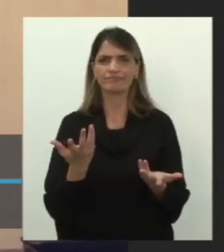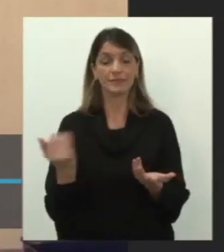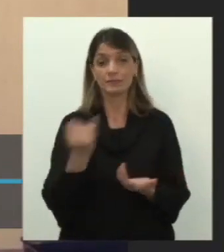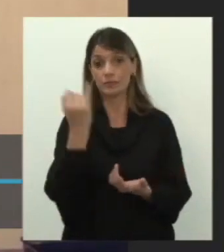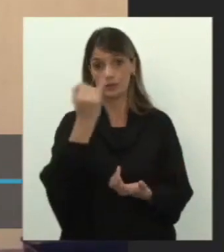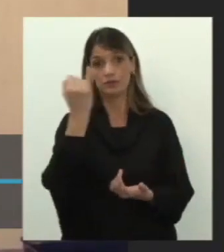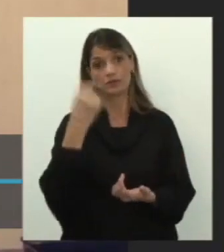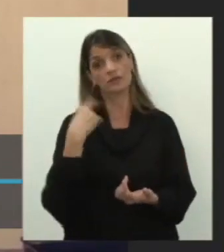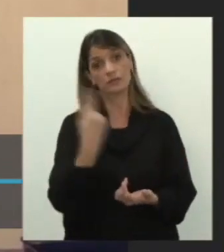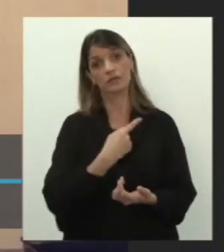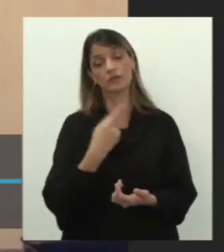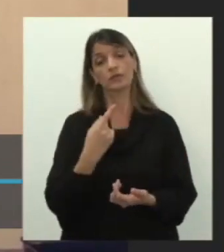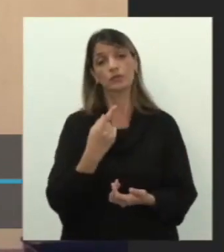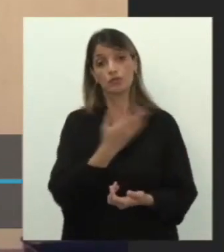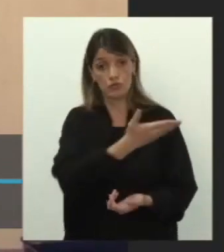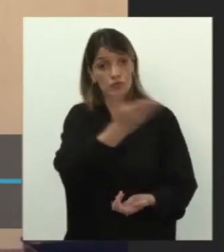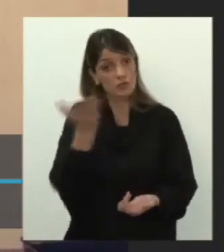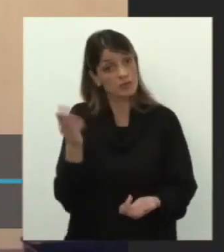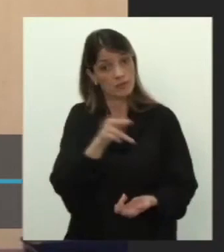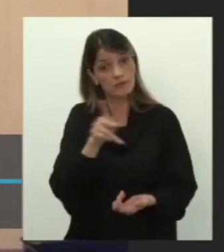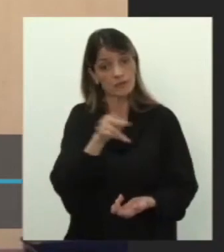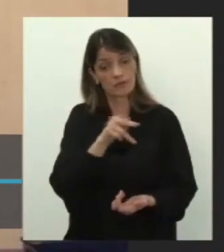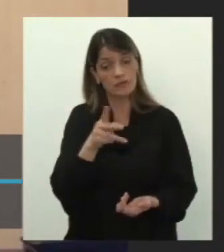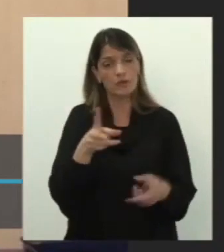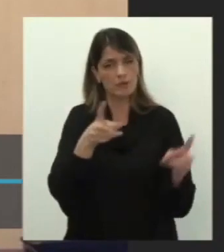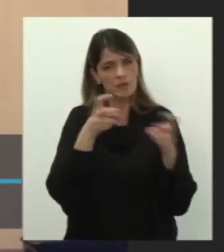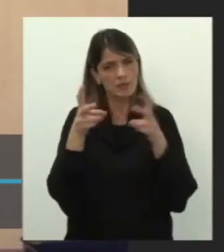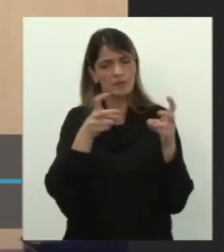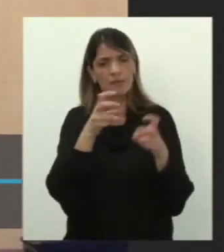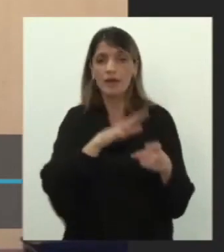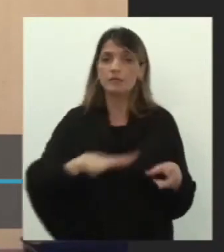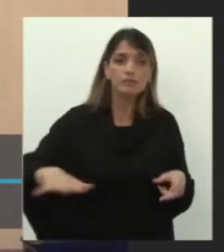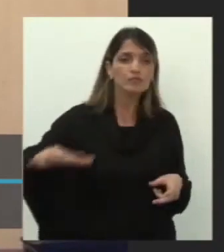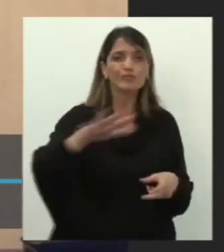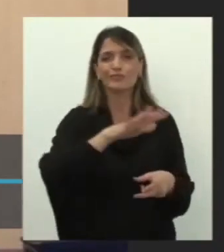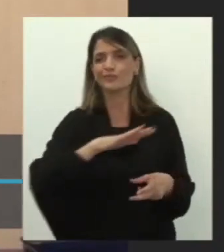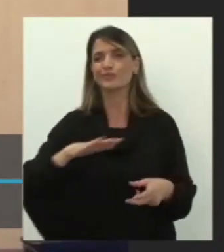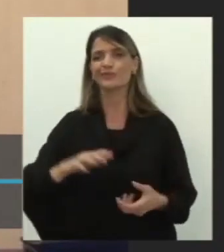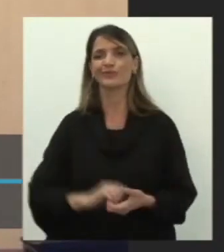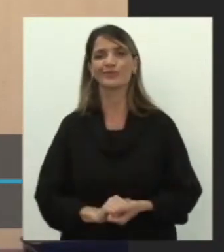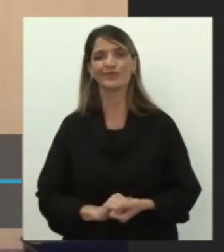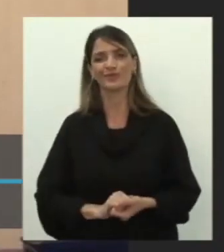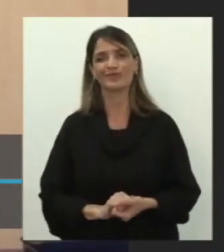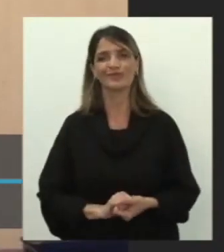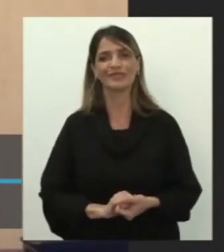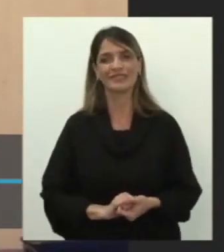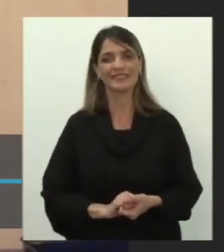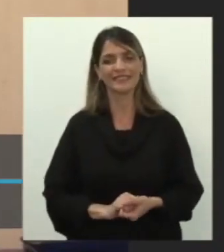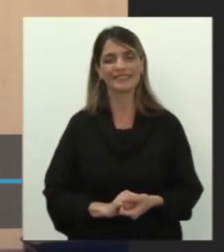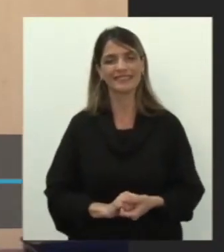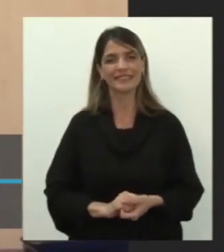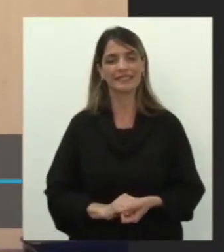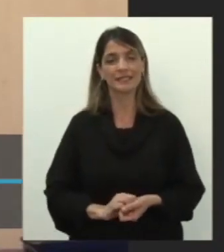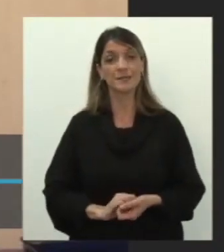realmente os professores perceberem que está todo mundo com essas